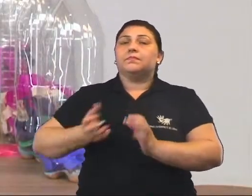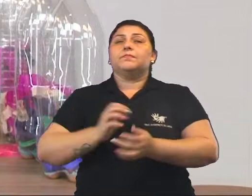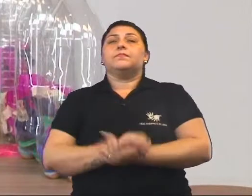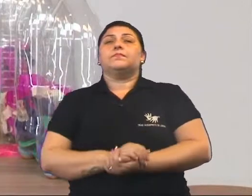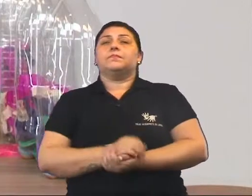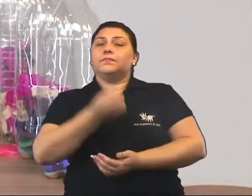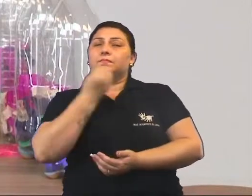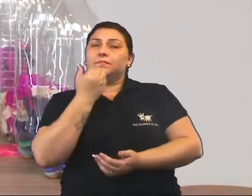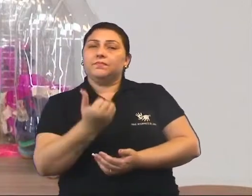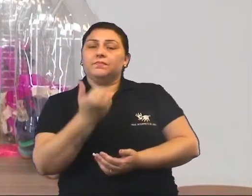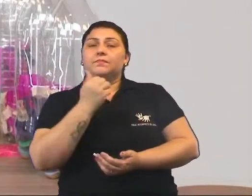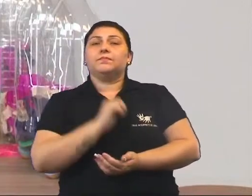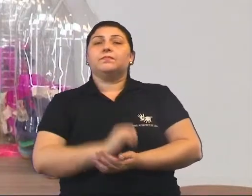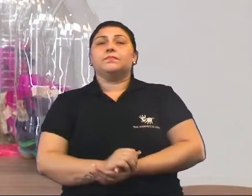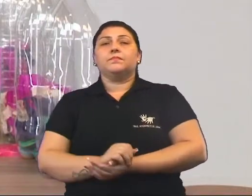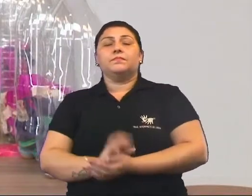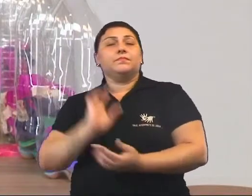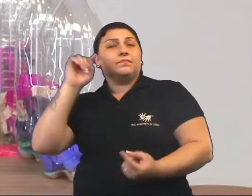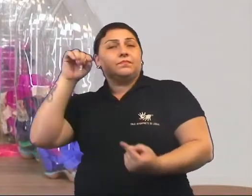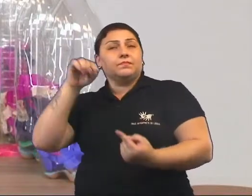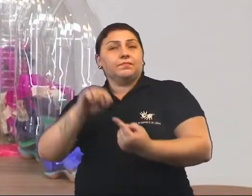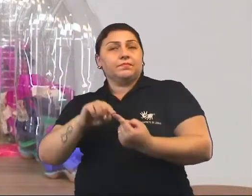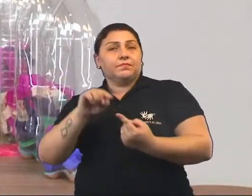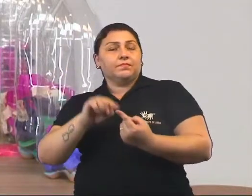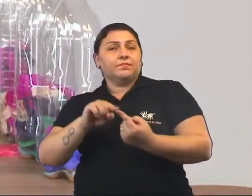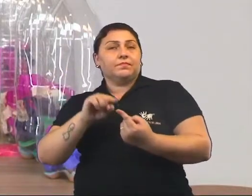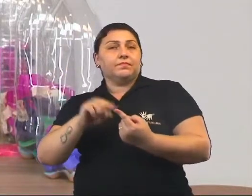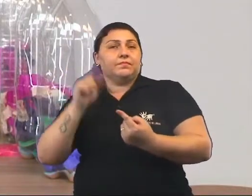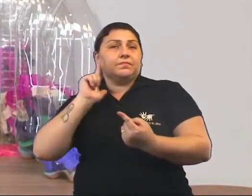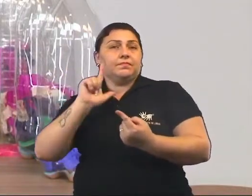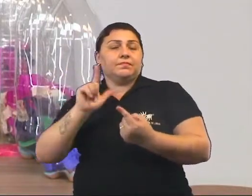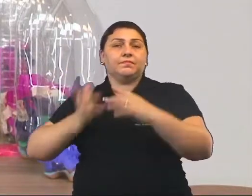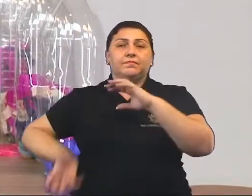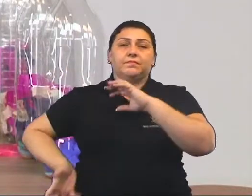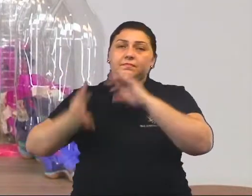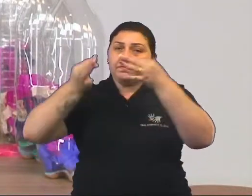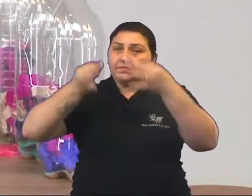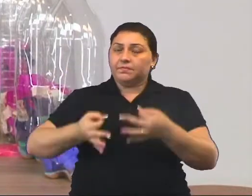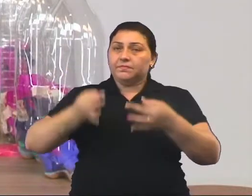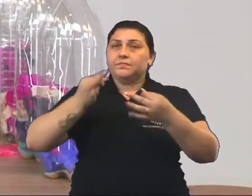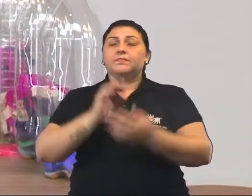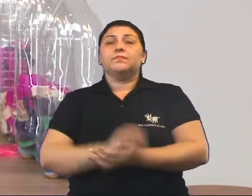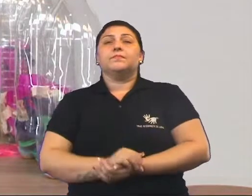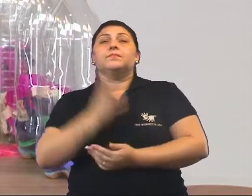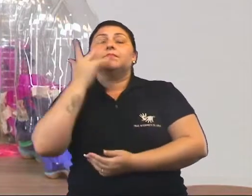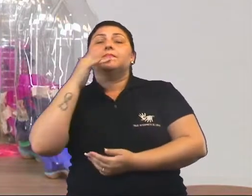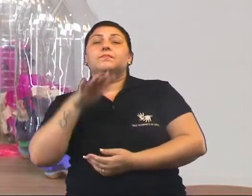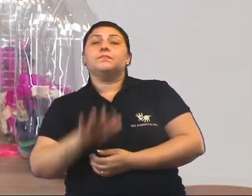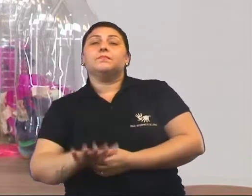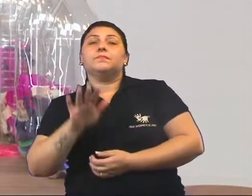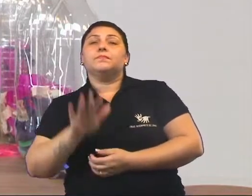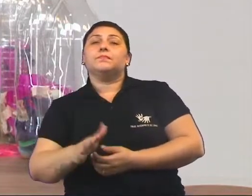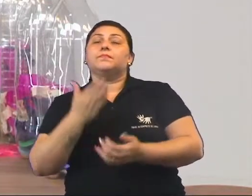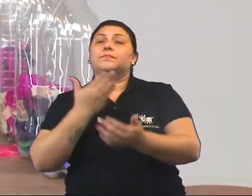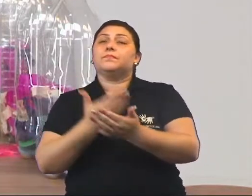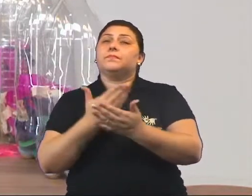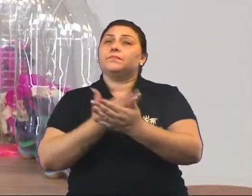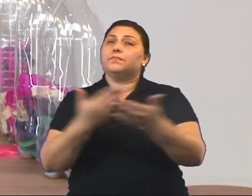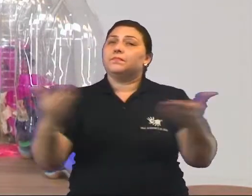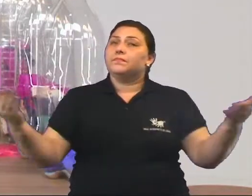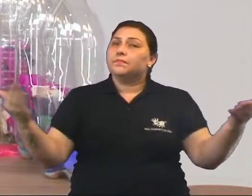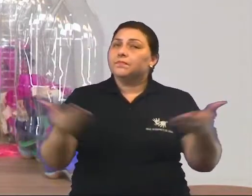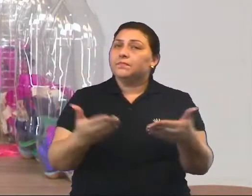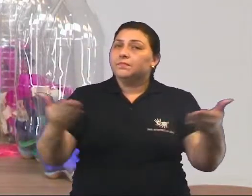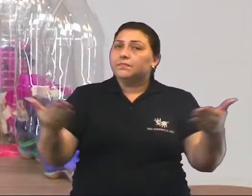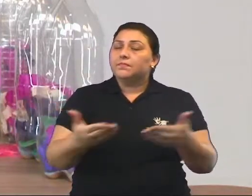bola. Muito bem. Vamos, o objetivo é derrubar os pinos, certo? Crianças, na aula de hoje